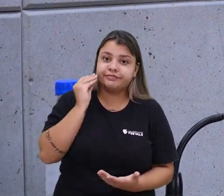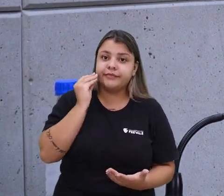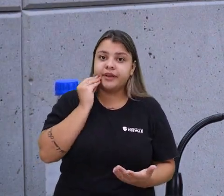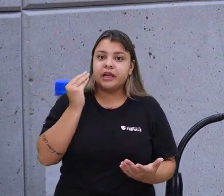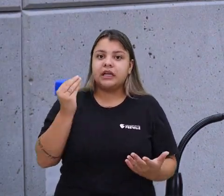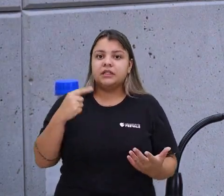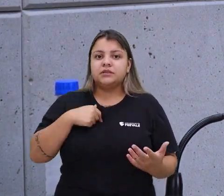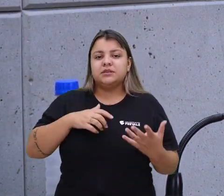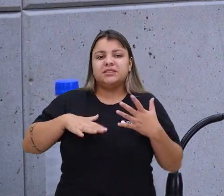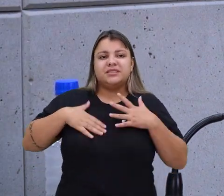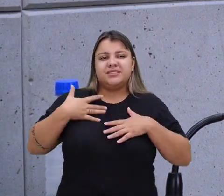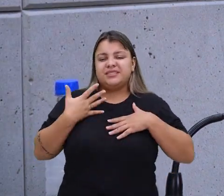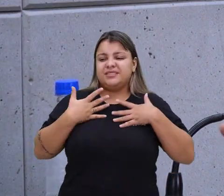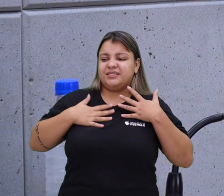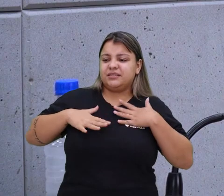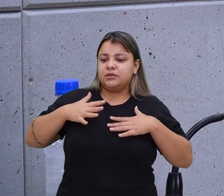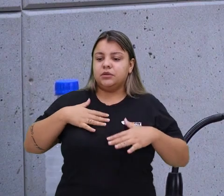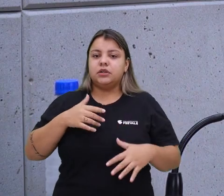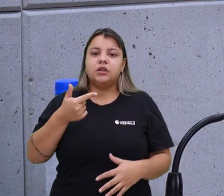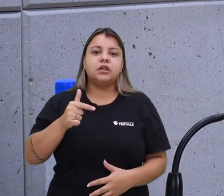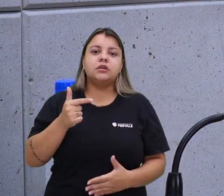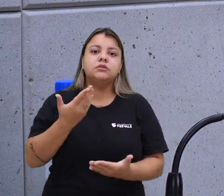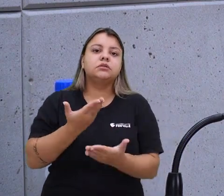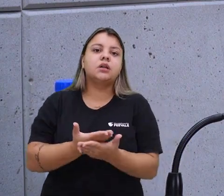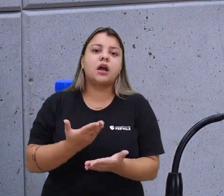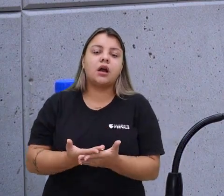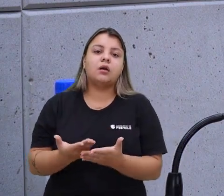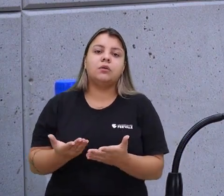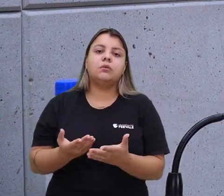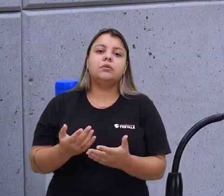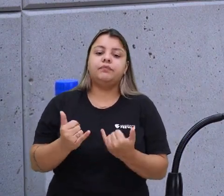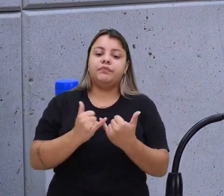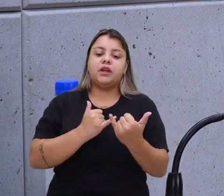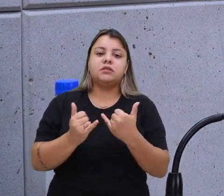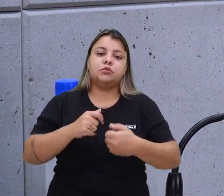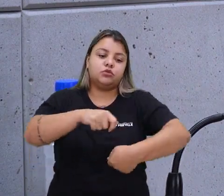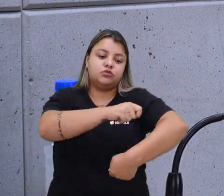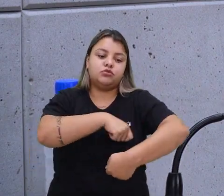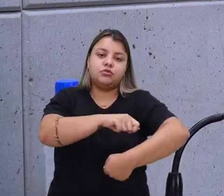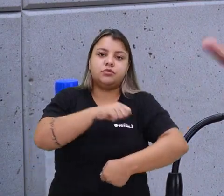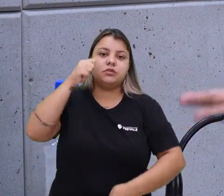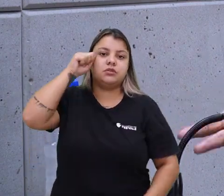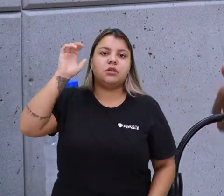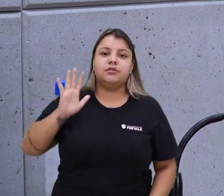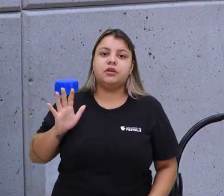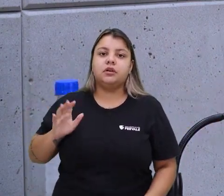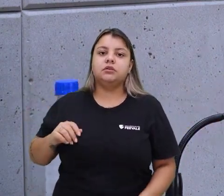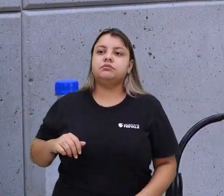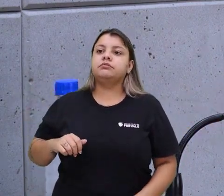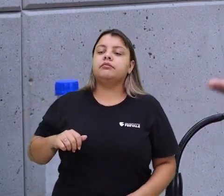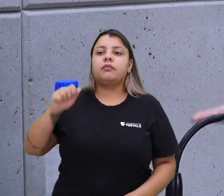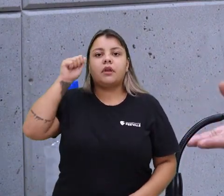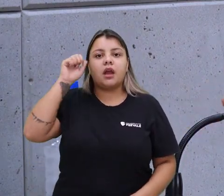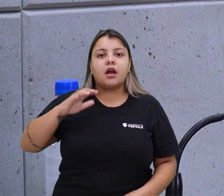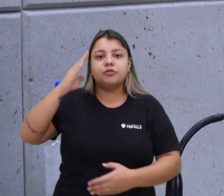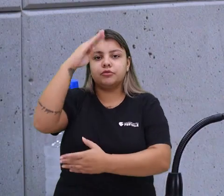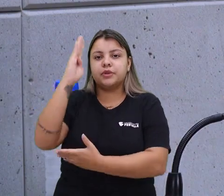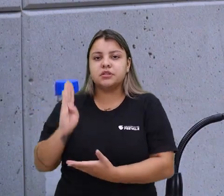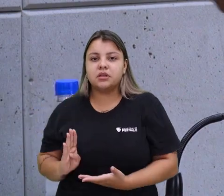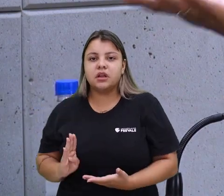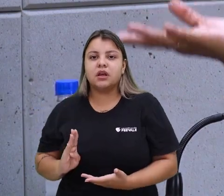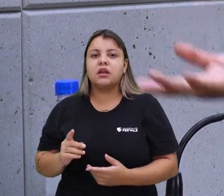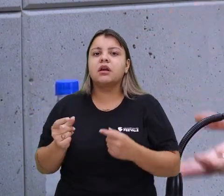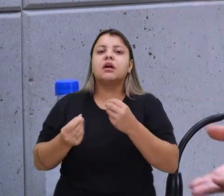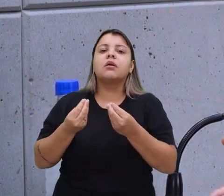me incomodou por exemplo não ter tido aula de cozinha afro brasileira quando se entrava em Brasil